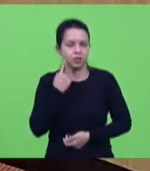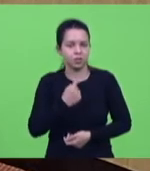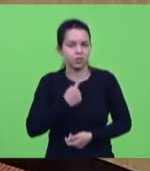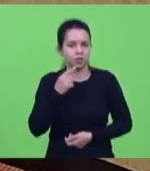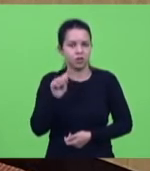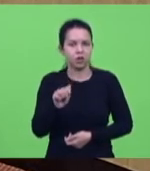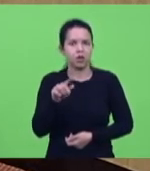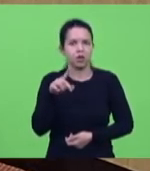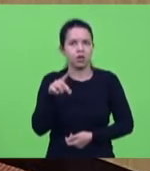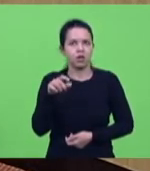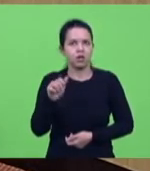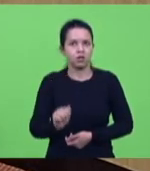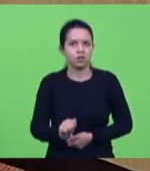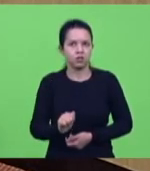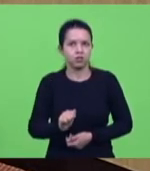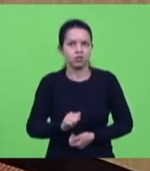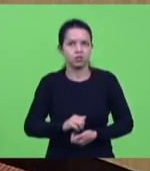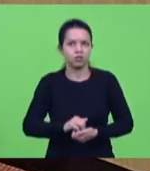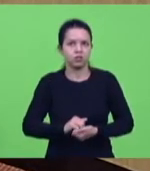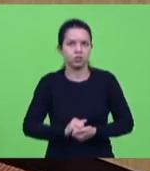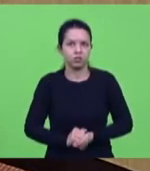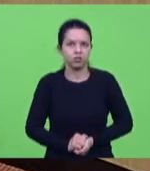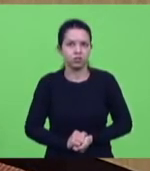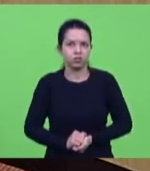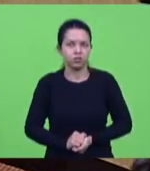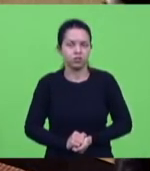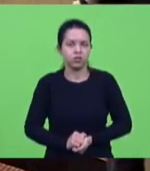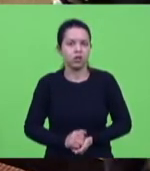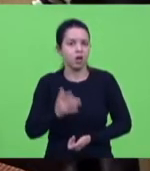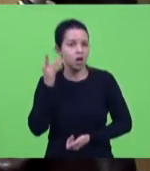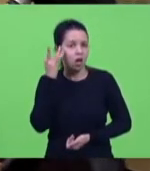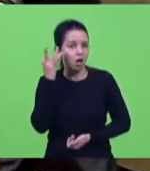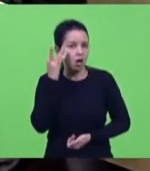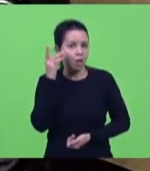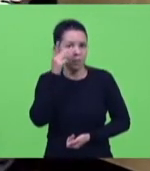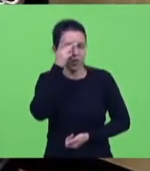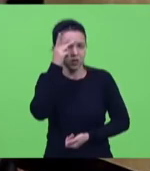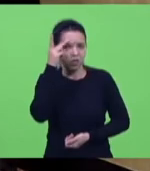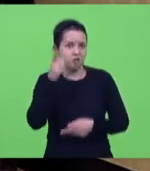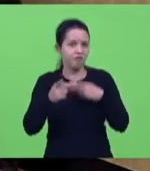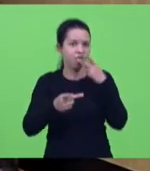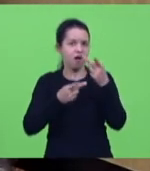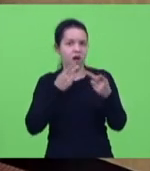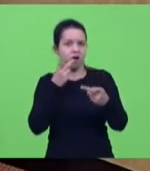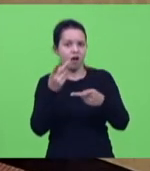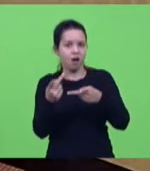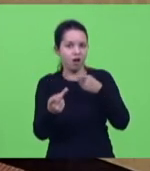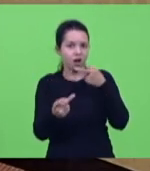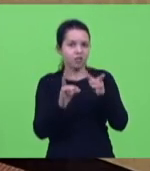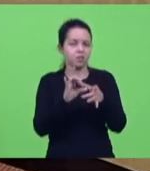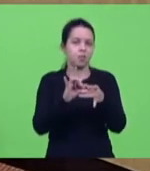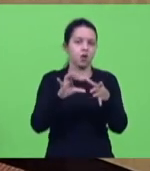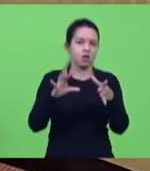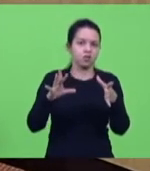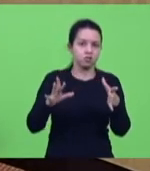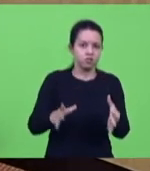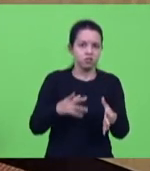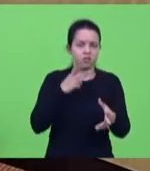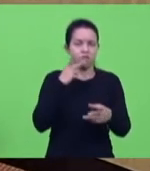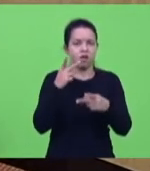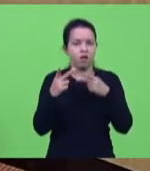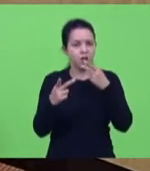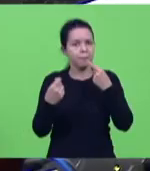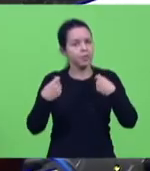De Luca, para manifestação de voto. Eu acho que as pessoas que falam tanto em democracia, tanto nisso, tanto naquilo, têm